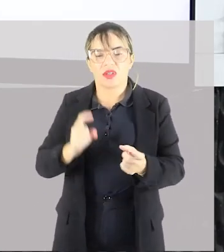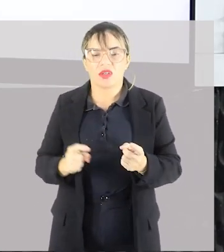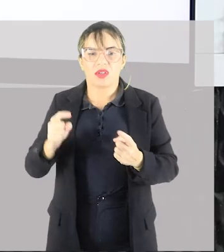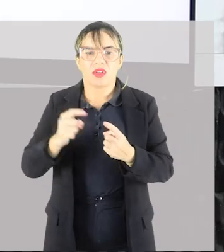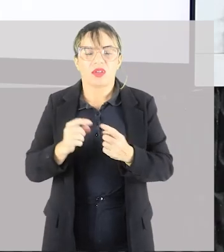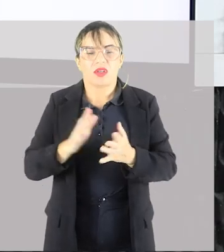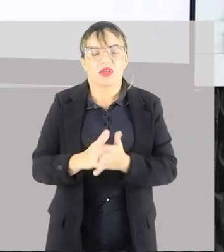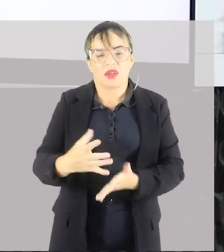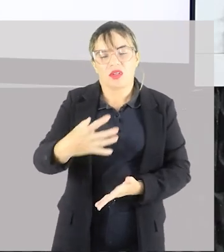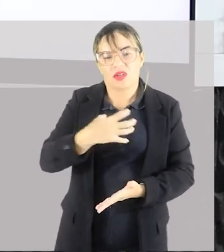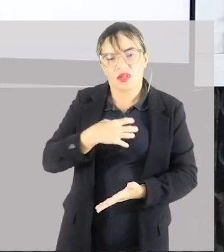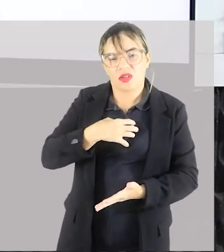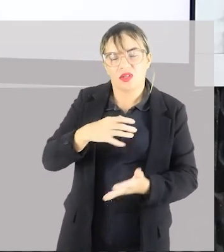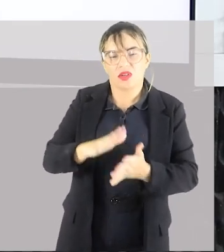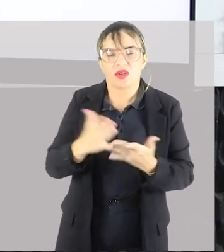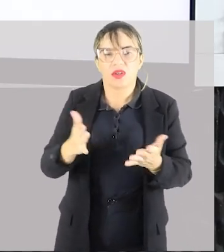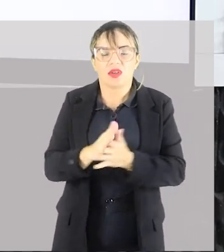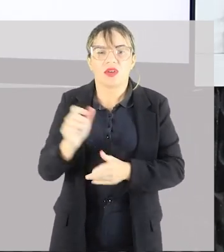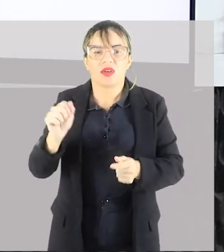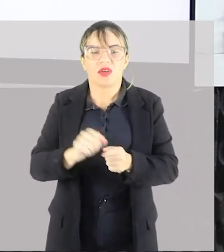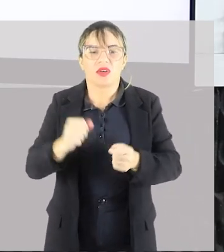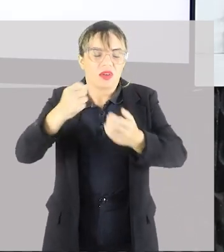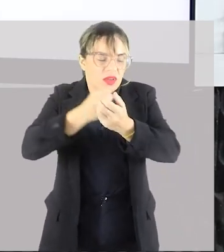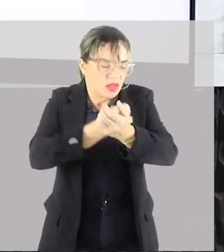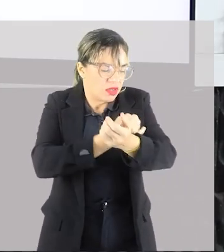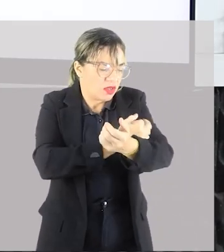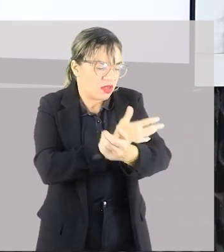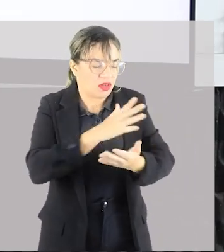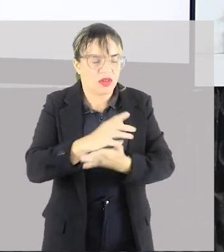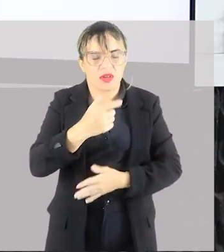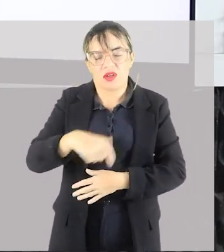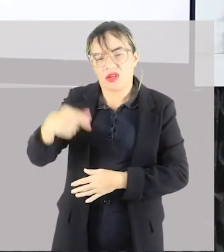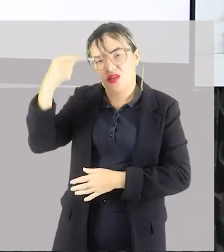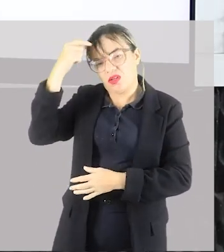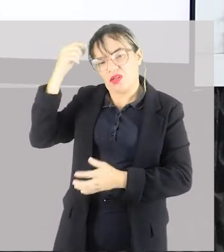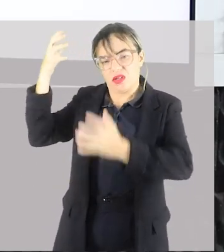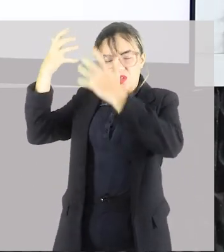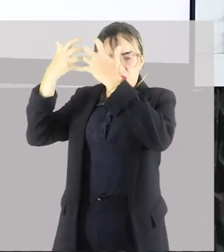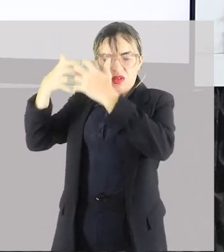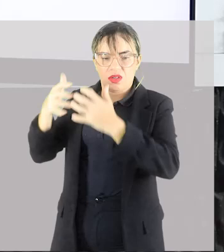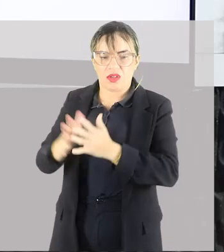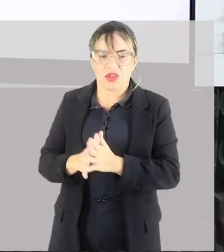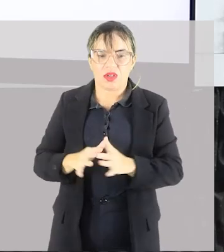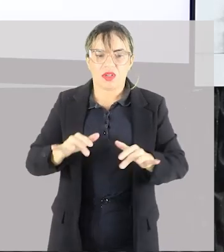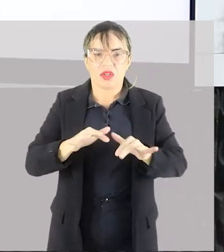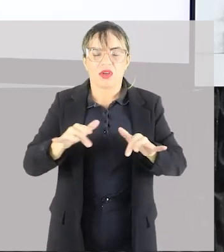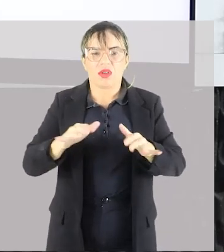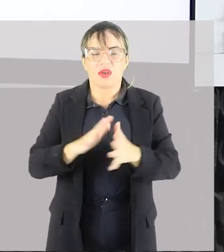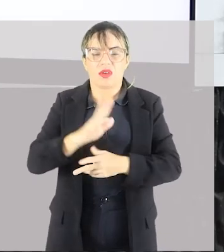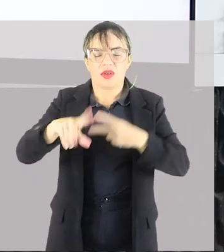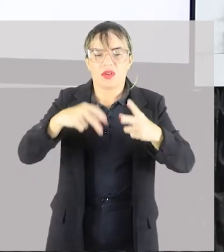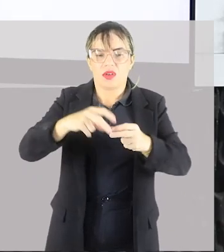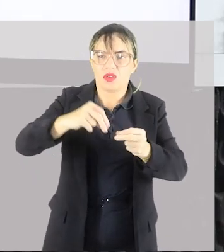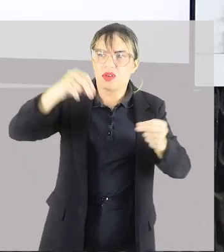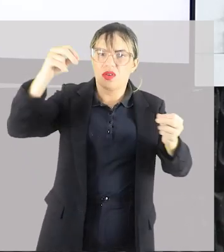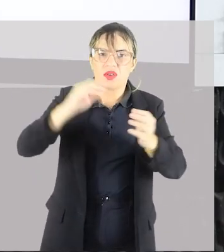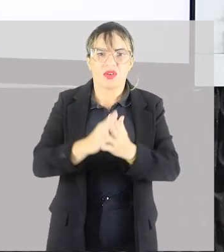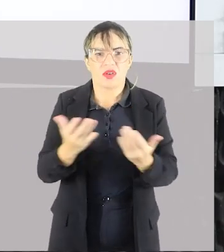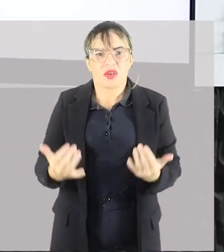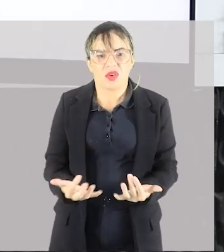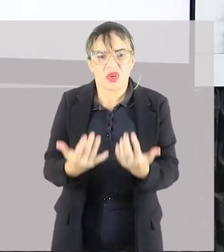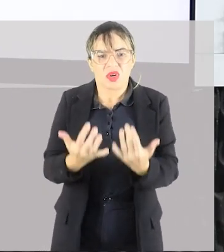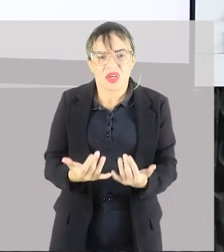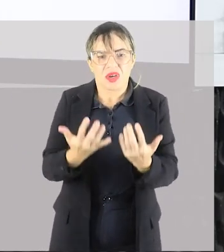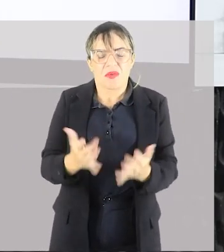causar sensações, reações emocionais e pensar sobre o que você está vendo. É só um piano amarrado? Só um piano queimado? Ou